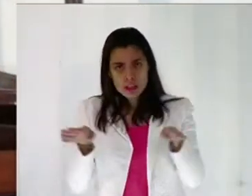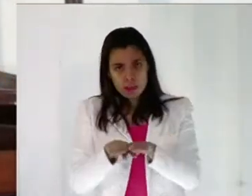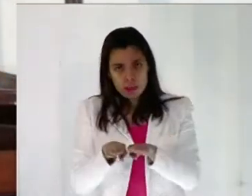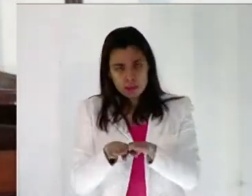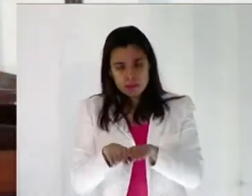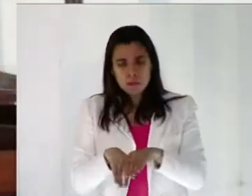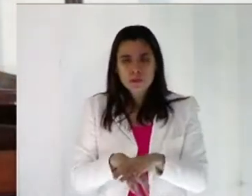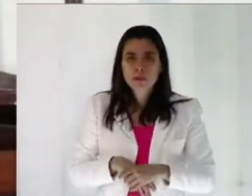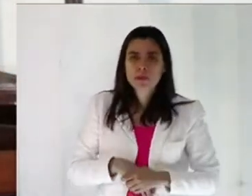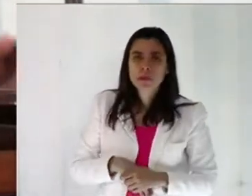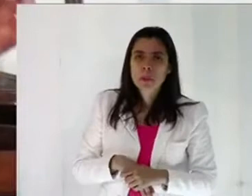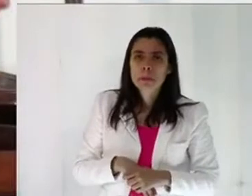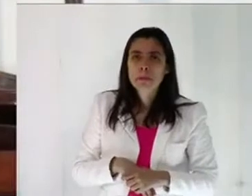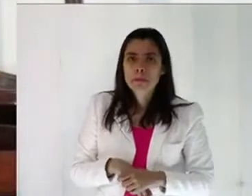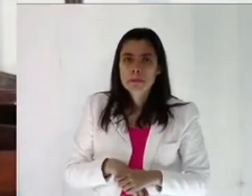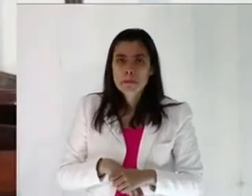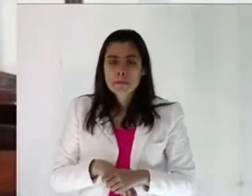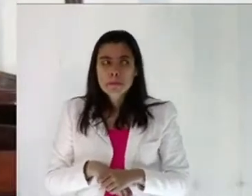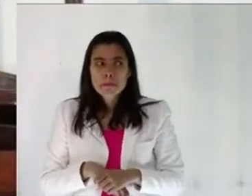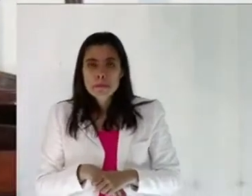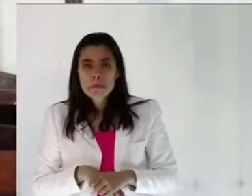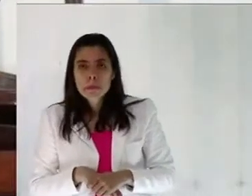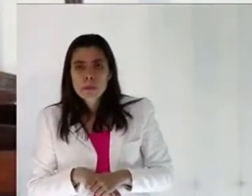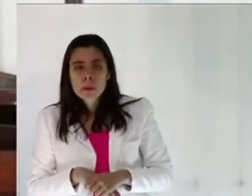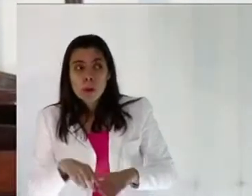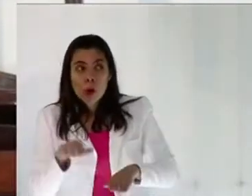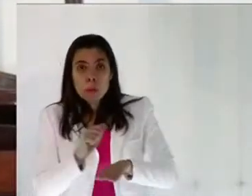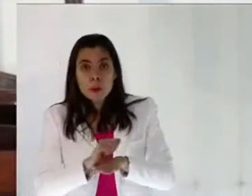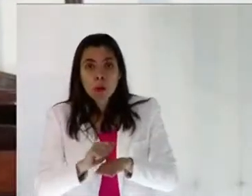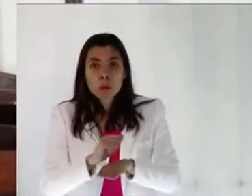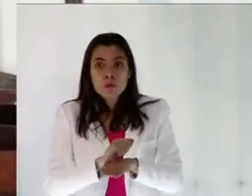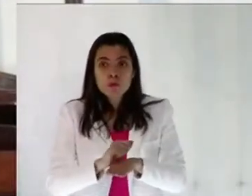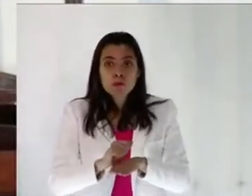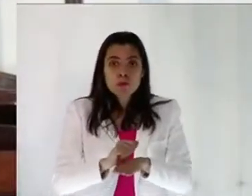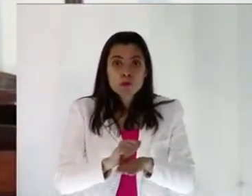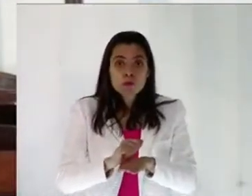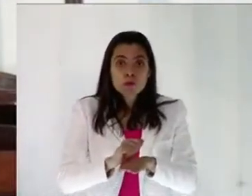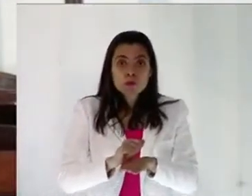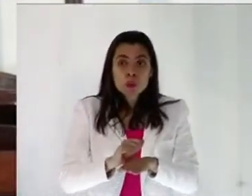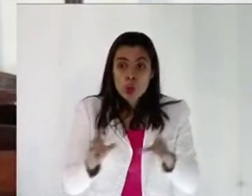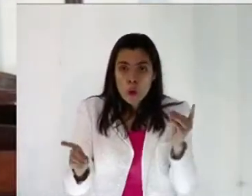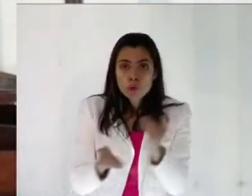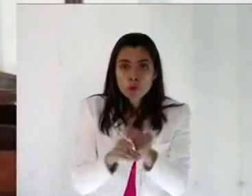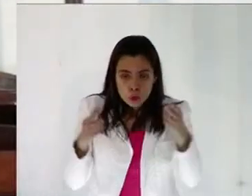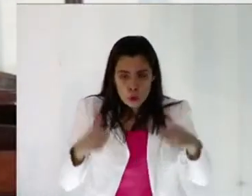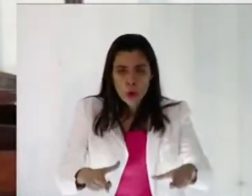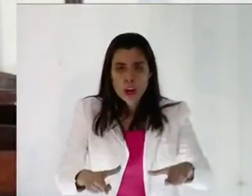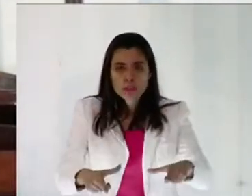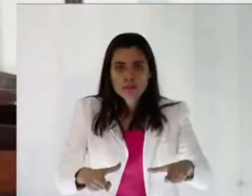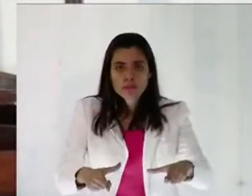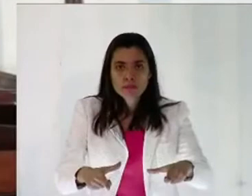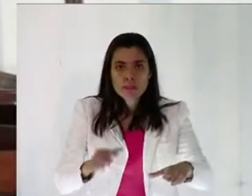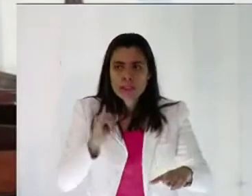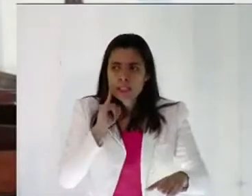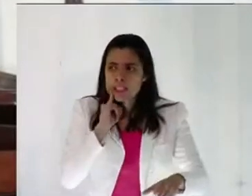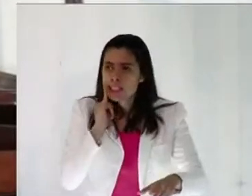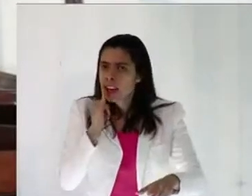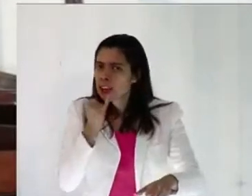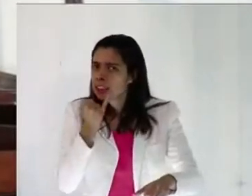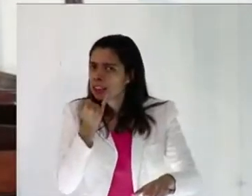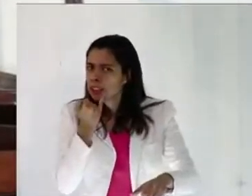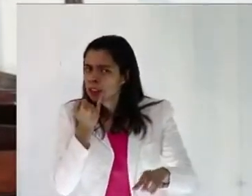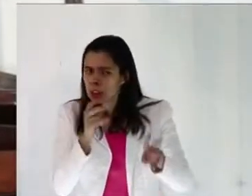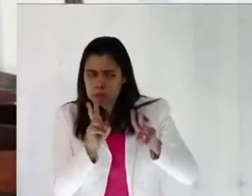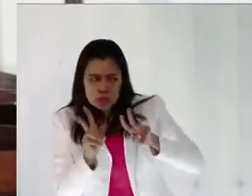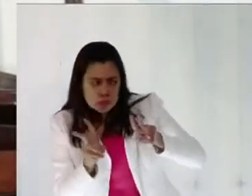Chegamos então no momento em que eles estão no local do holocausto, do sacrifício, e Isaac, preste atenção, ele acha